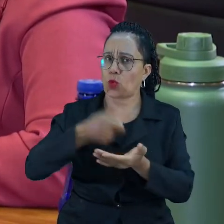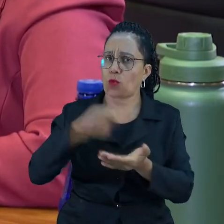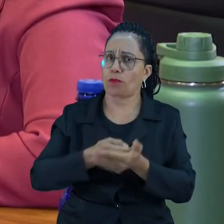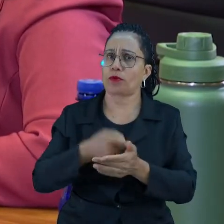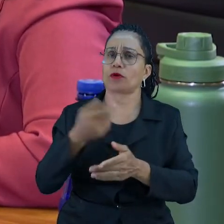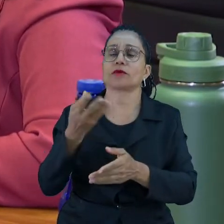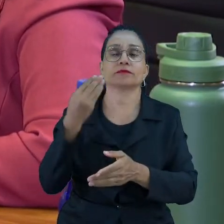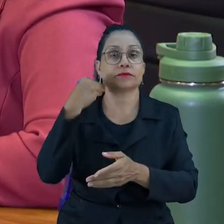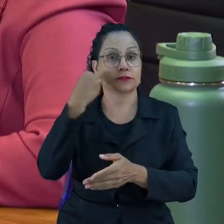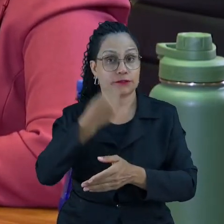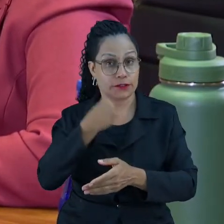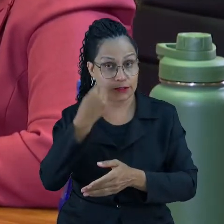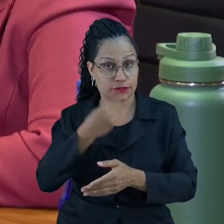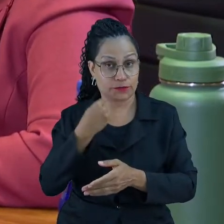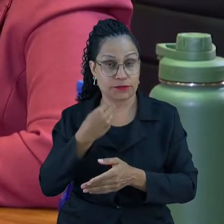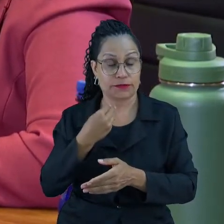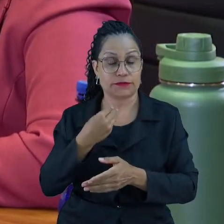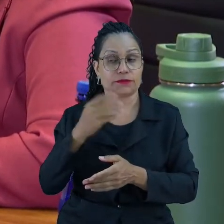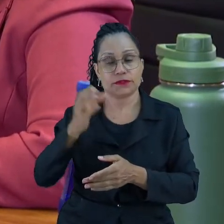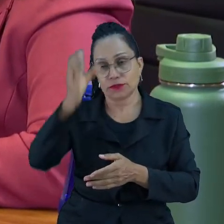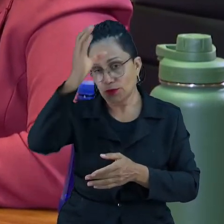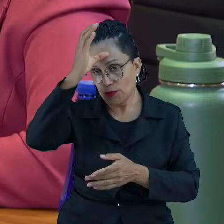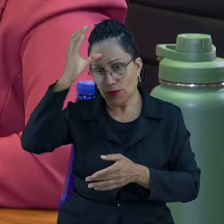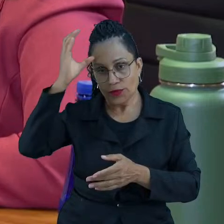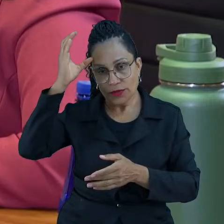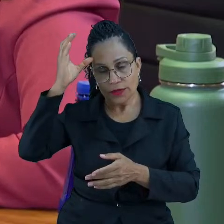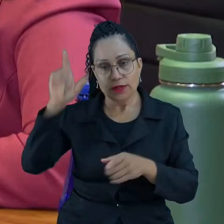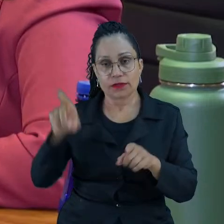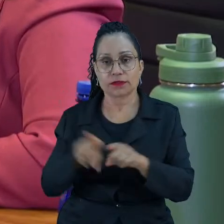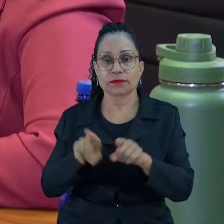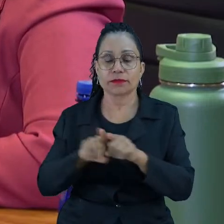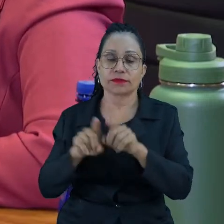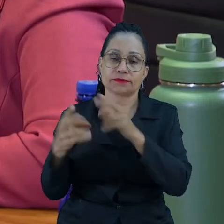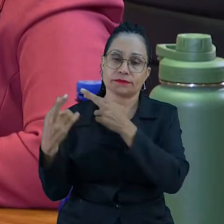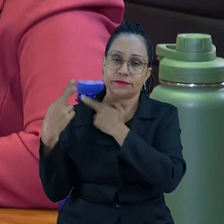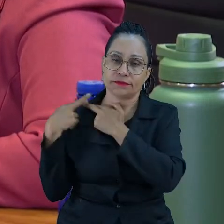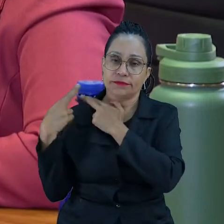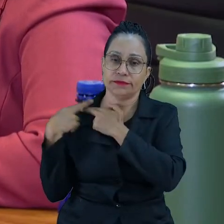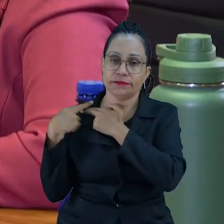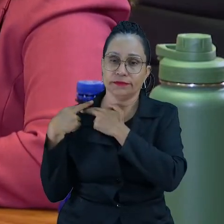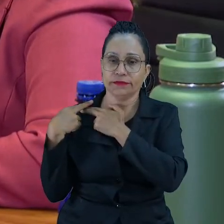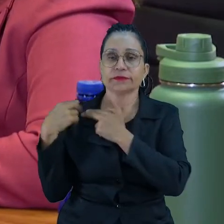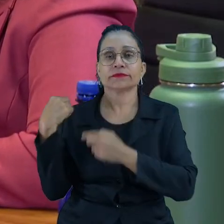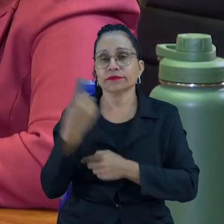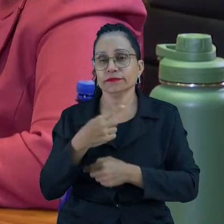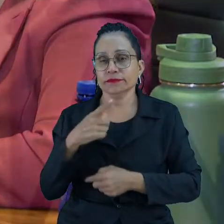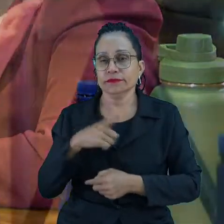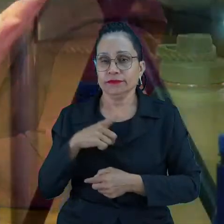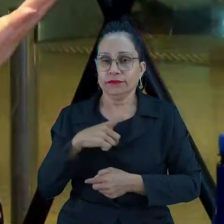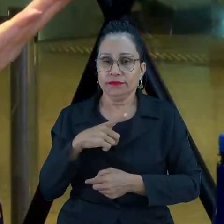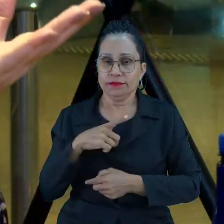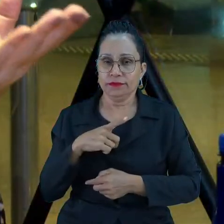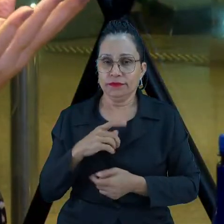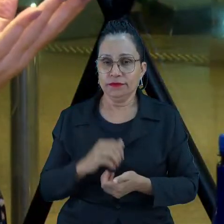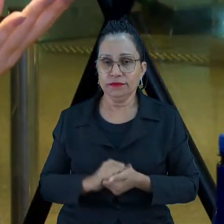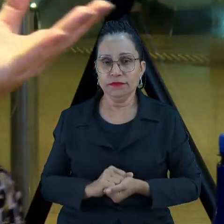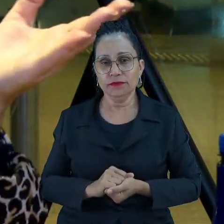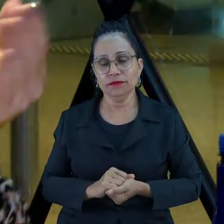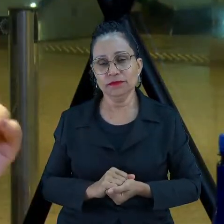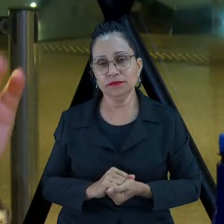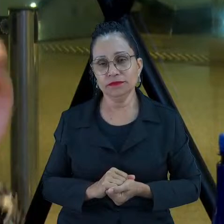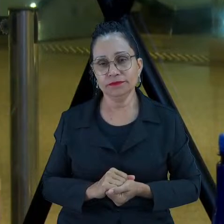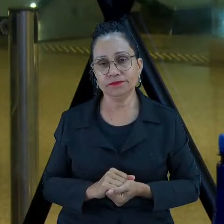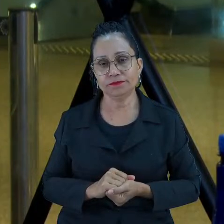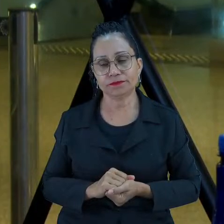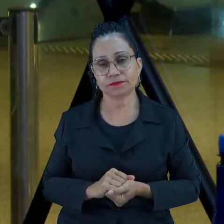experiência, a boa experiência do cliente e com essa questão da responsabilidade também que a gente tem, né? Porque até mesmo, acho que o Fernando ia